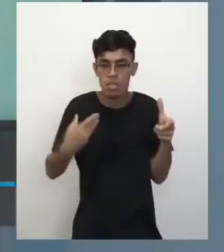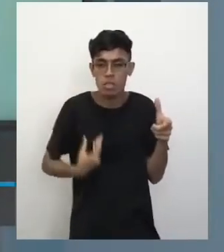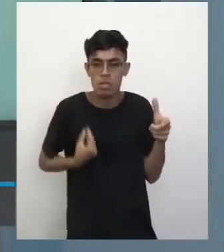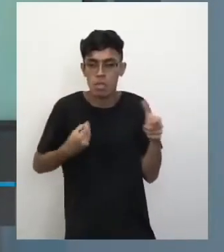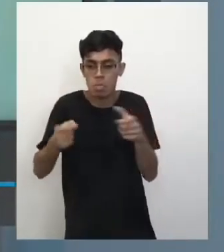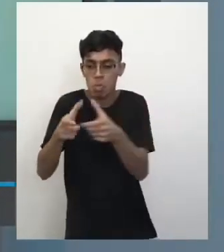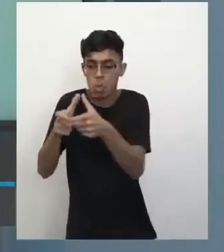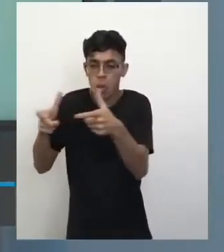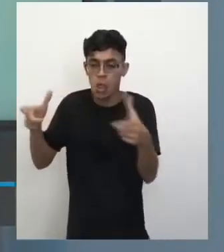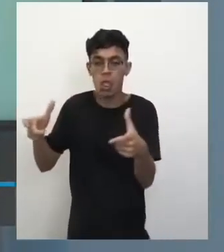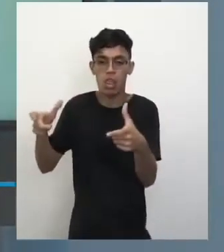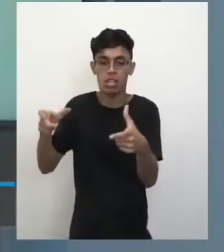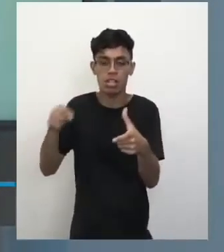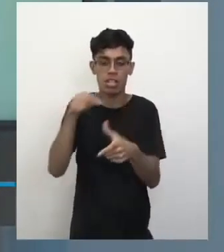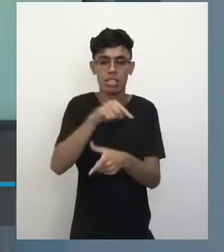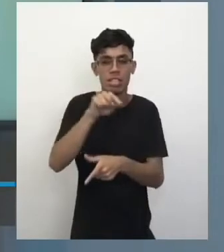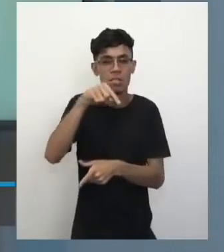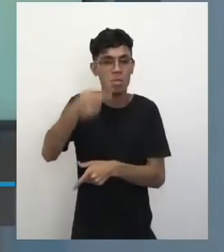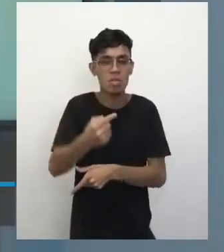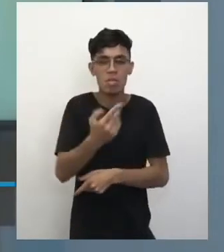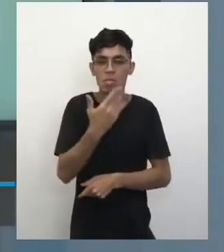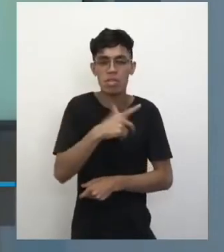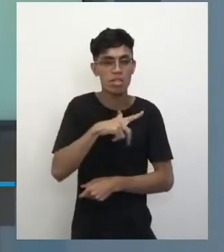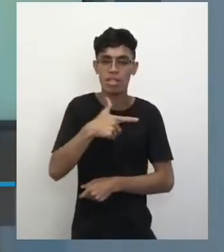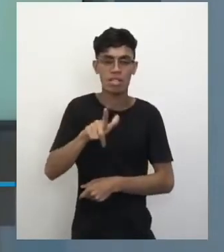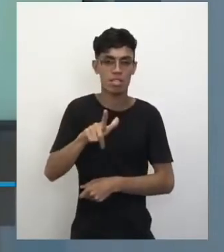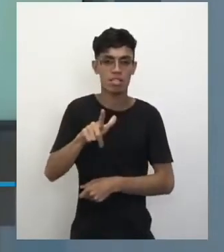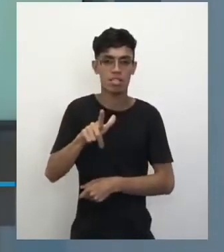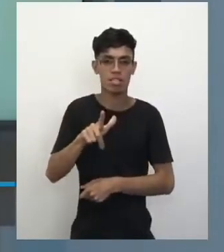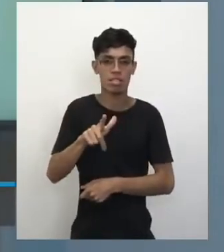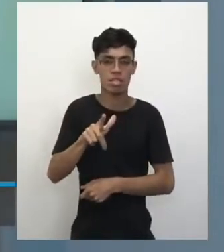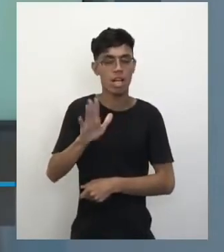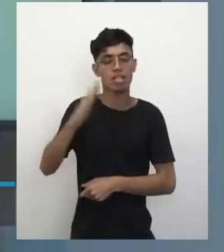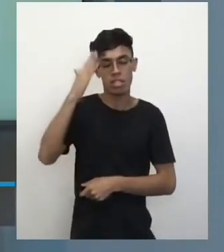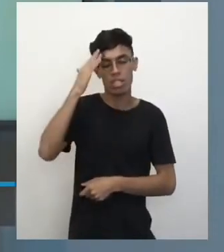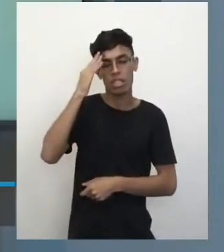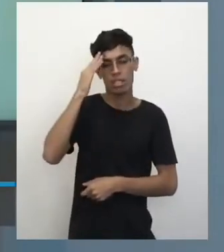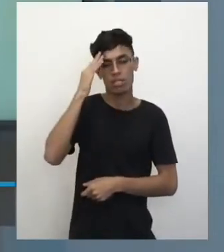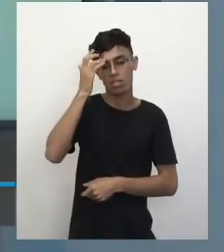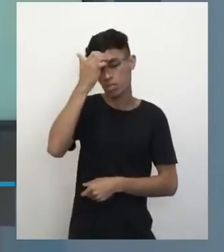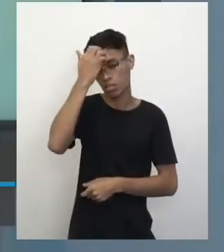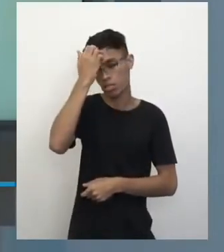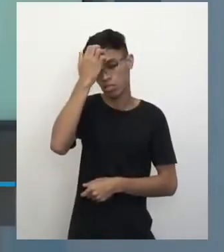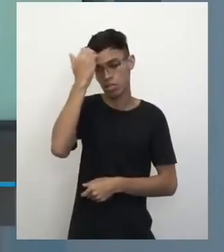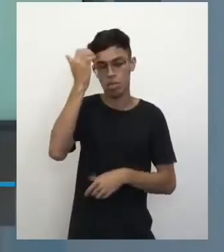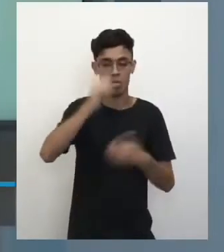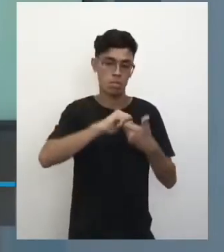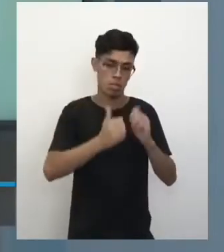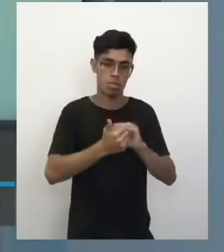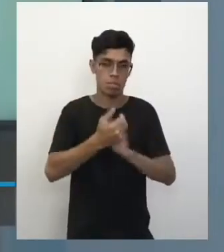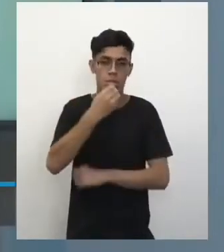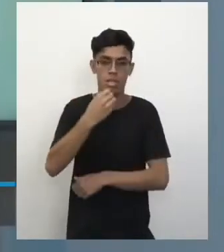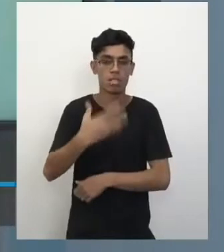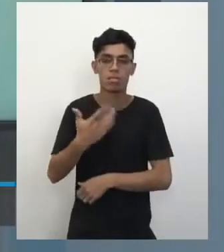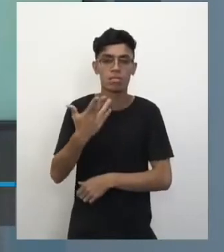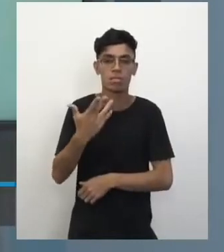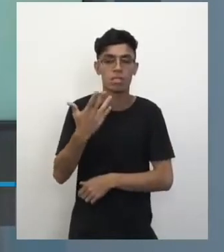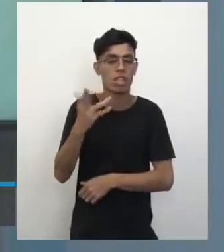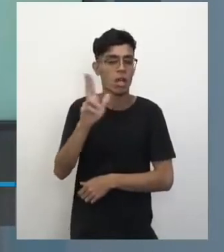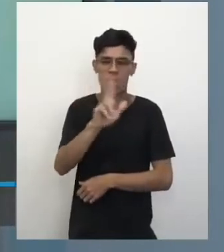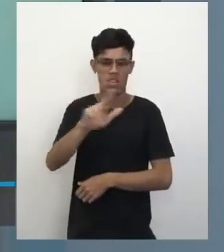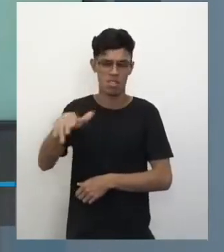com o que o Darwin observou, ele disse assim, eu já sei, então somente aquele que é mais bem adaptado, nunca o mais